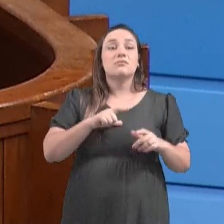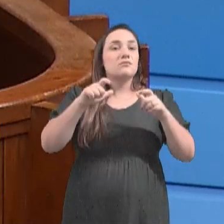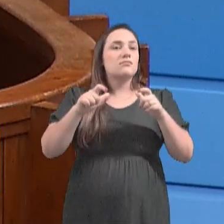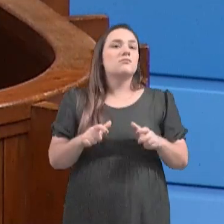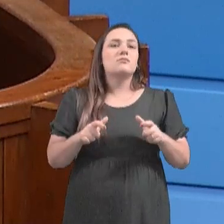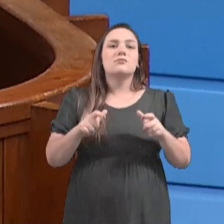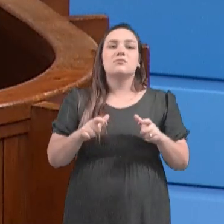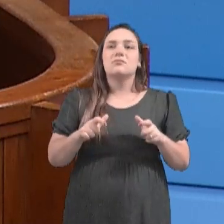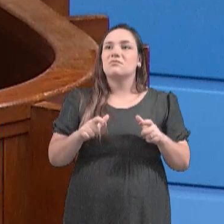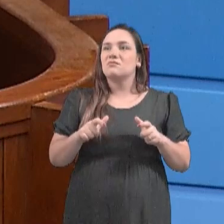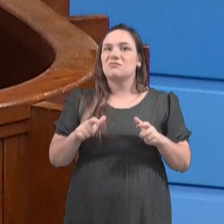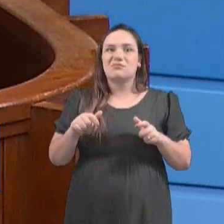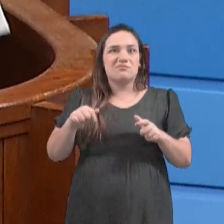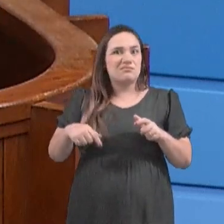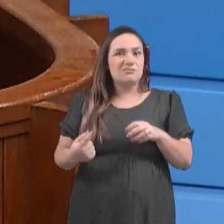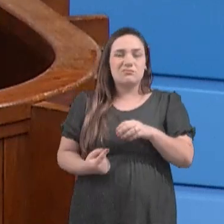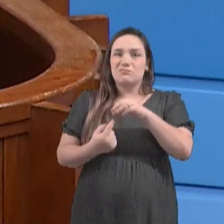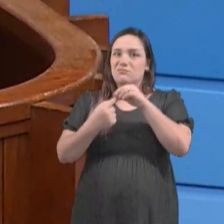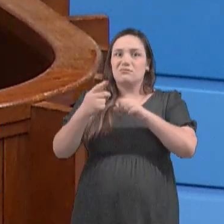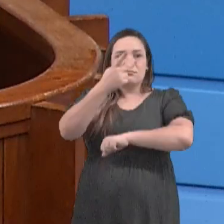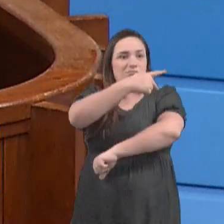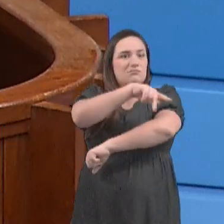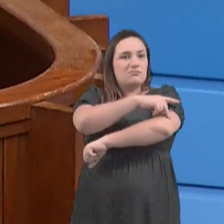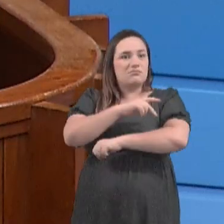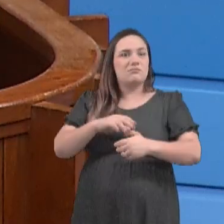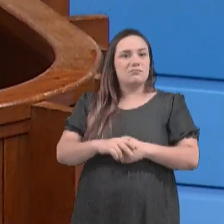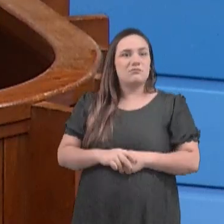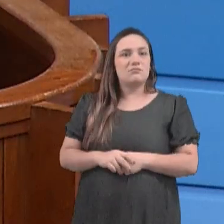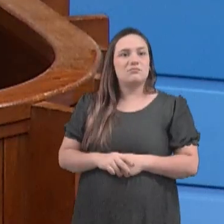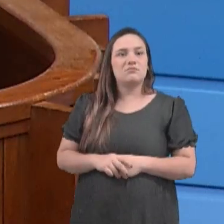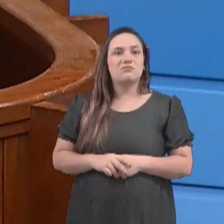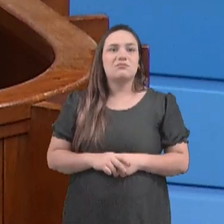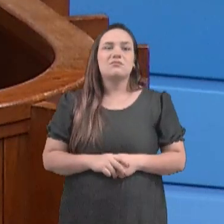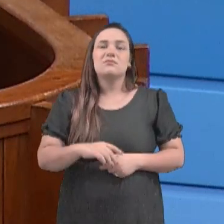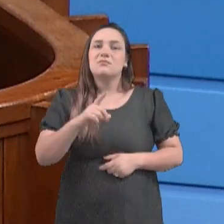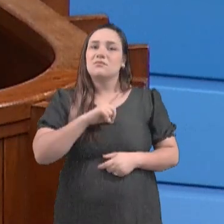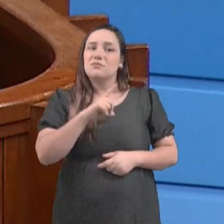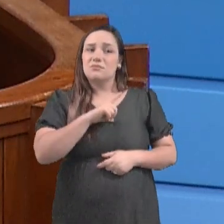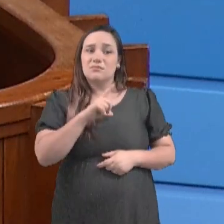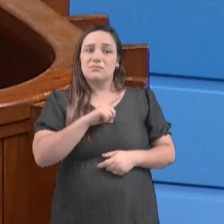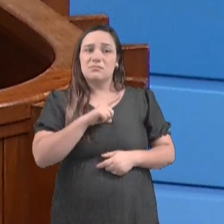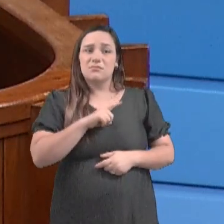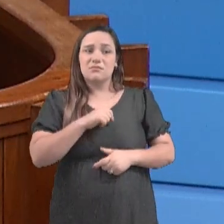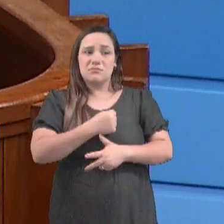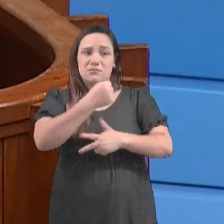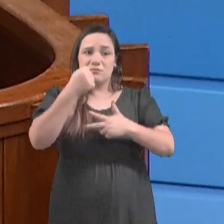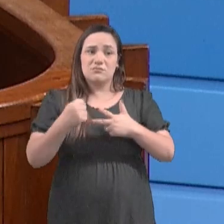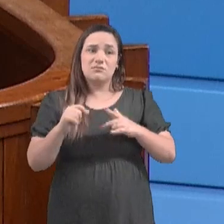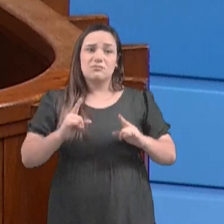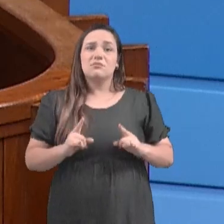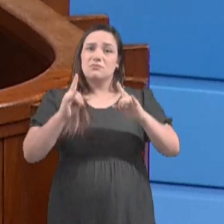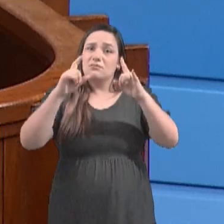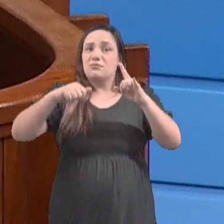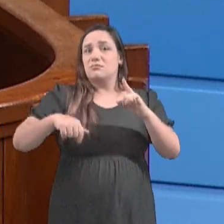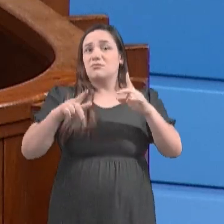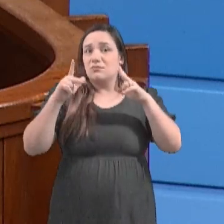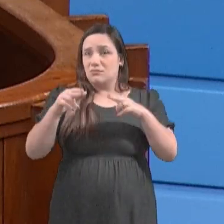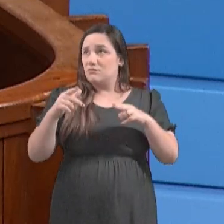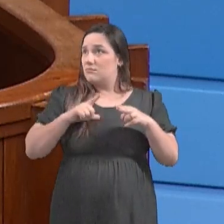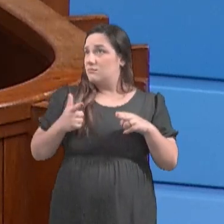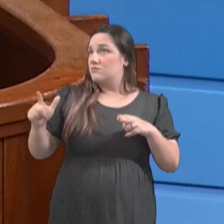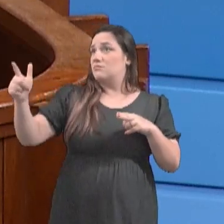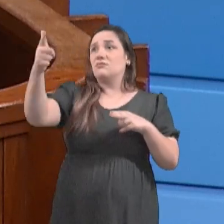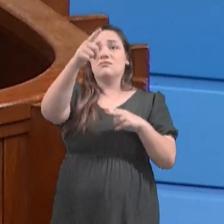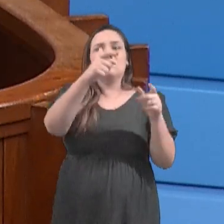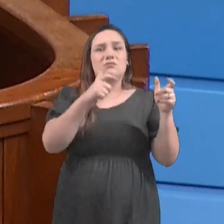ambiente único no país. Nenhum lugar tem uma sede de governo como essa aqui. Qual é? Eu estava falando com o deputado